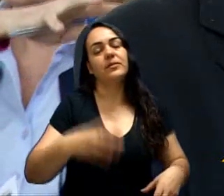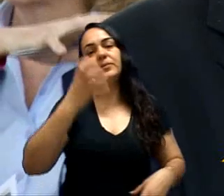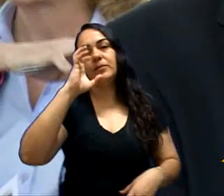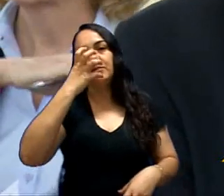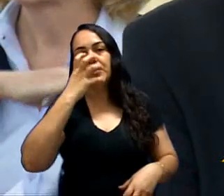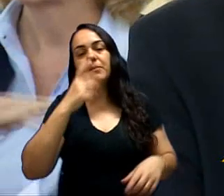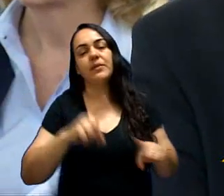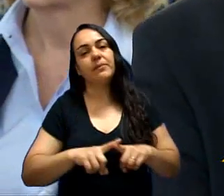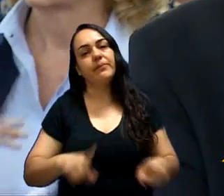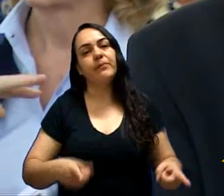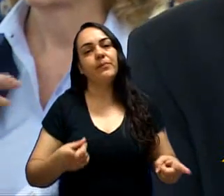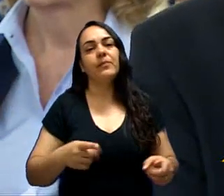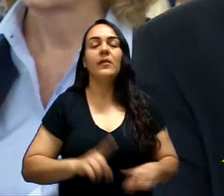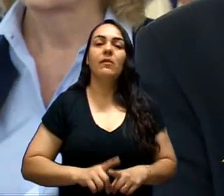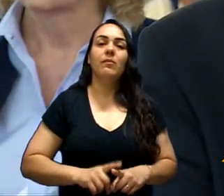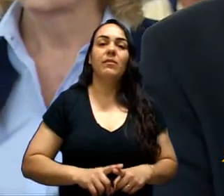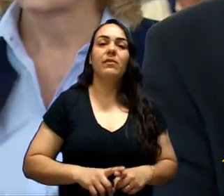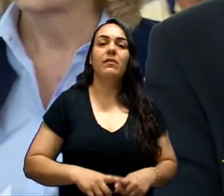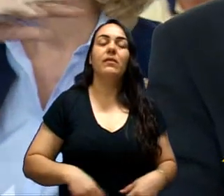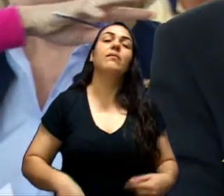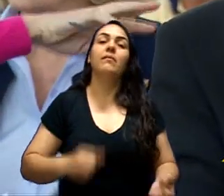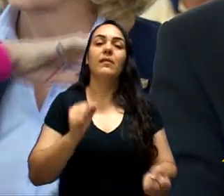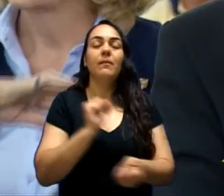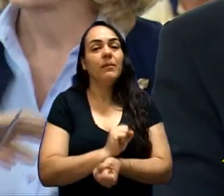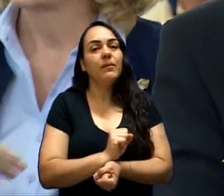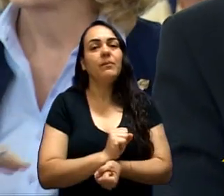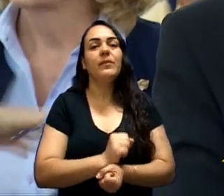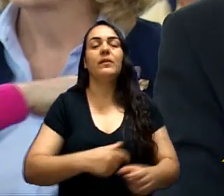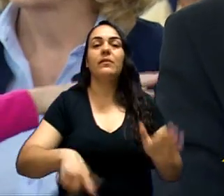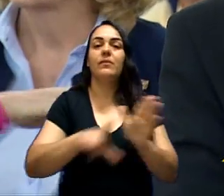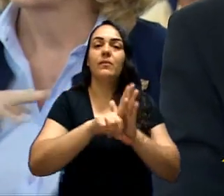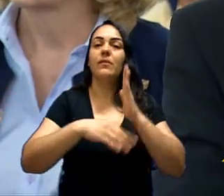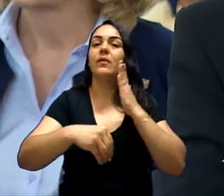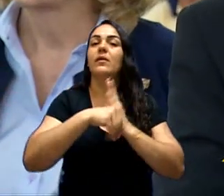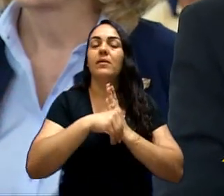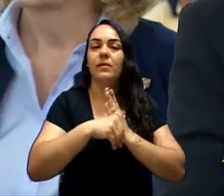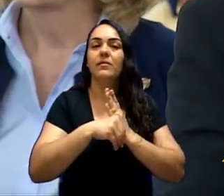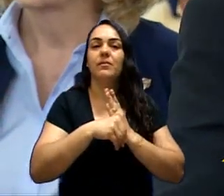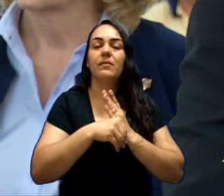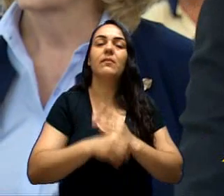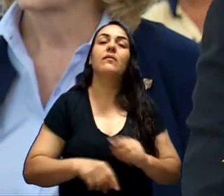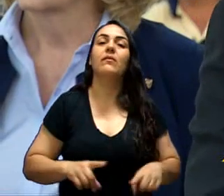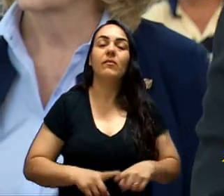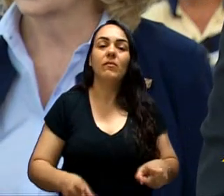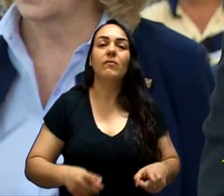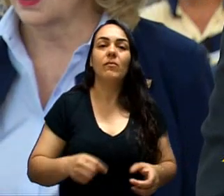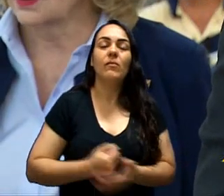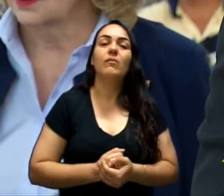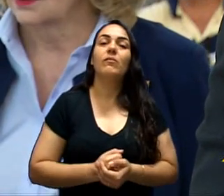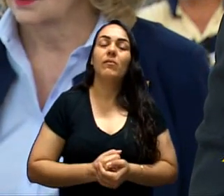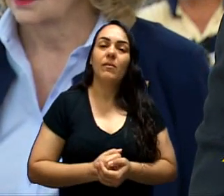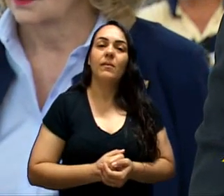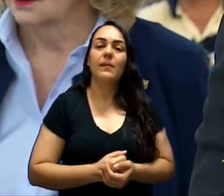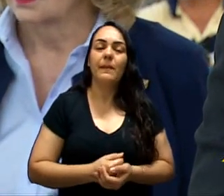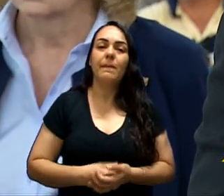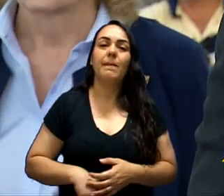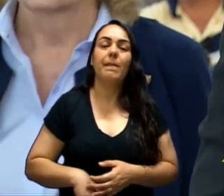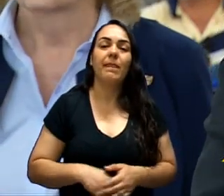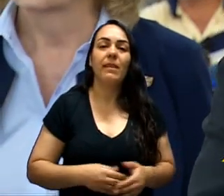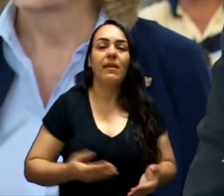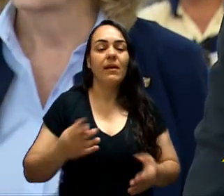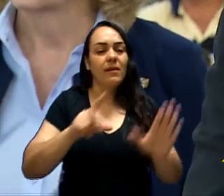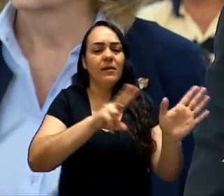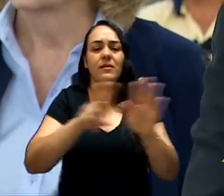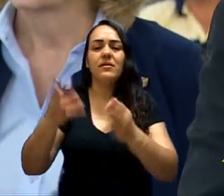ter a oportunidade de fazer isso daí que fizeram, senhor presidente. Viu? Na hora que eu fui com a secretária semana passada,